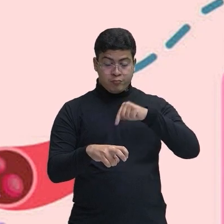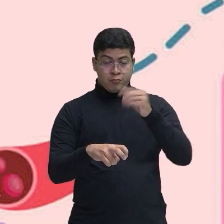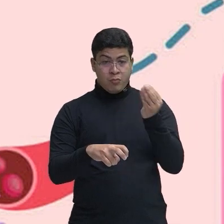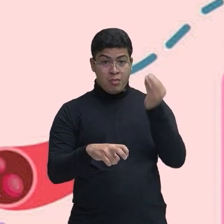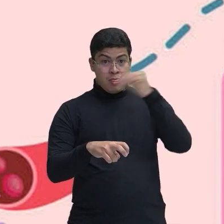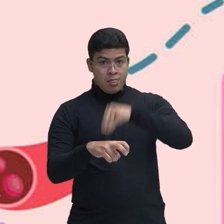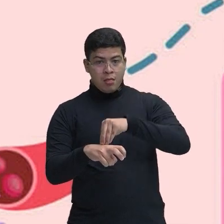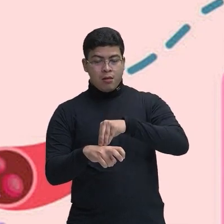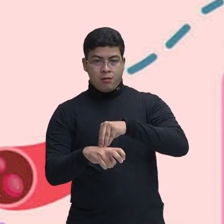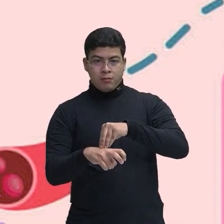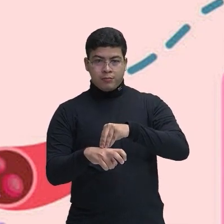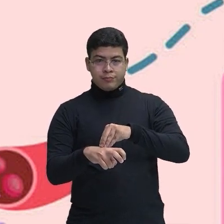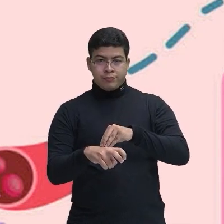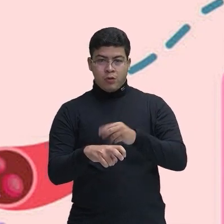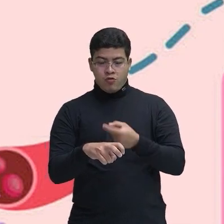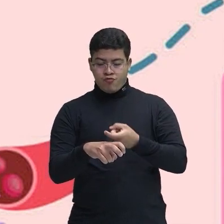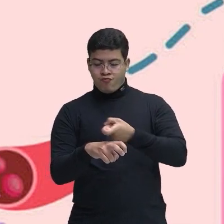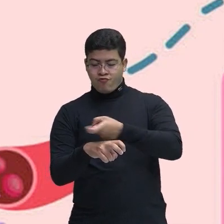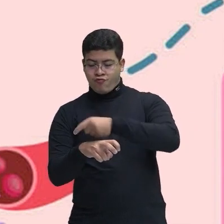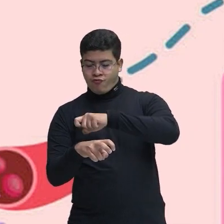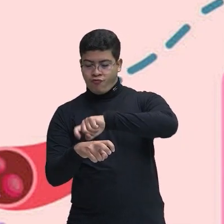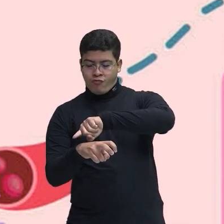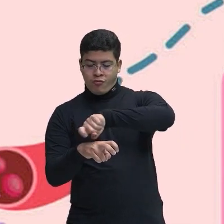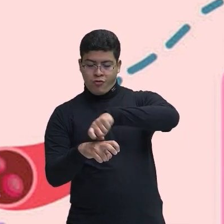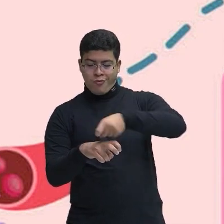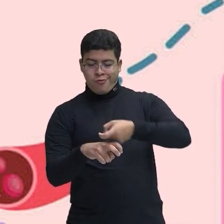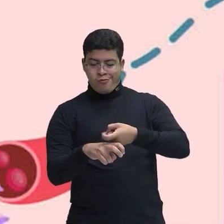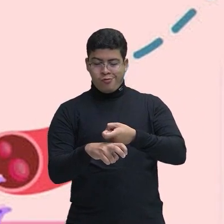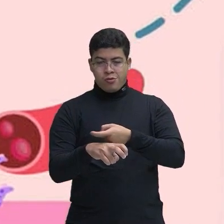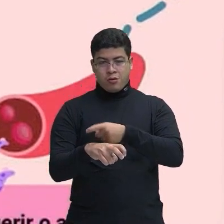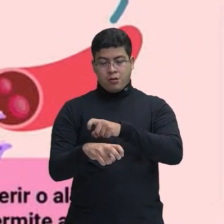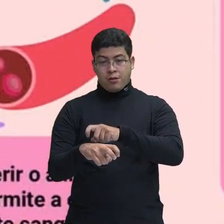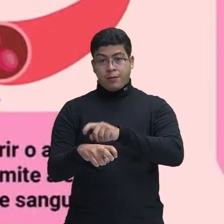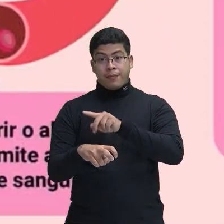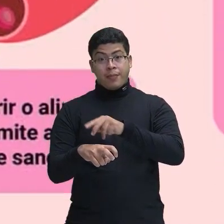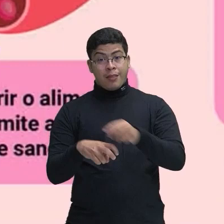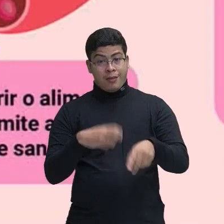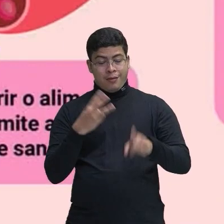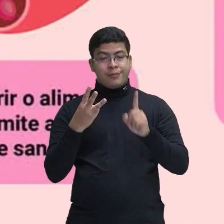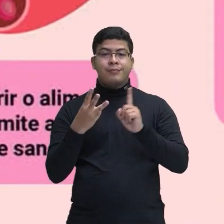intestino do barbeiro. Vamos continuar aqui na terceira etapa.